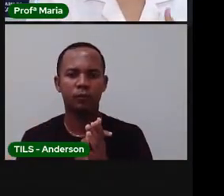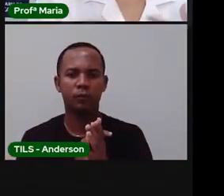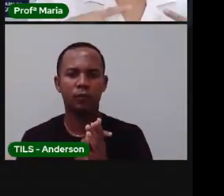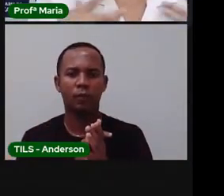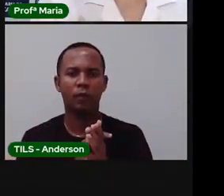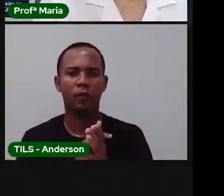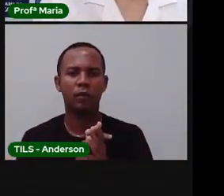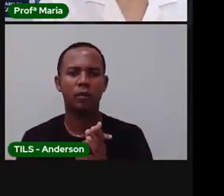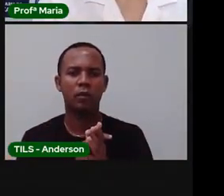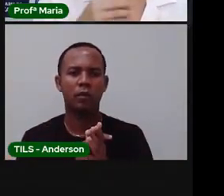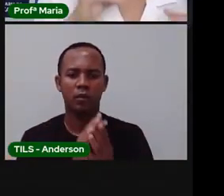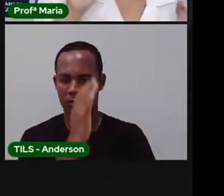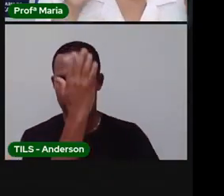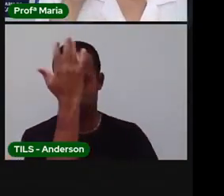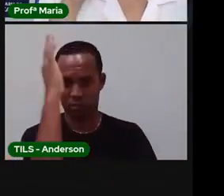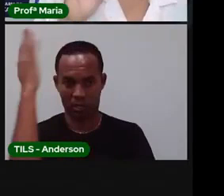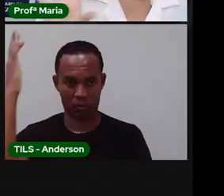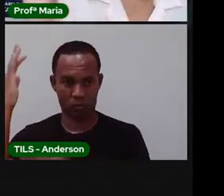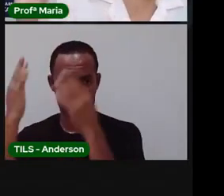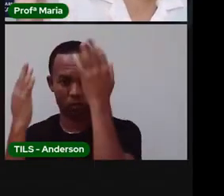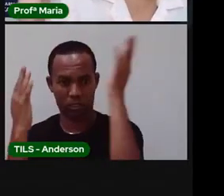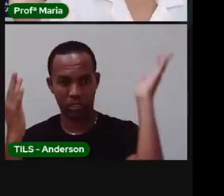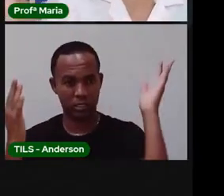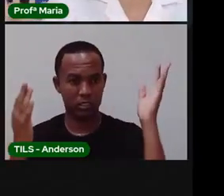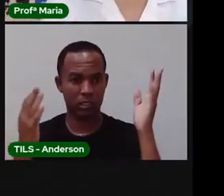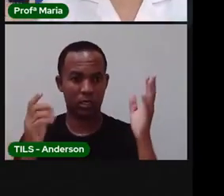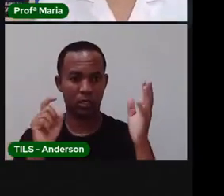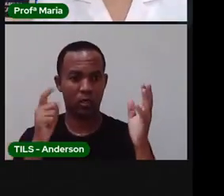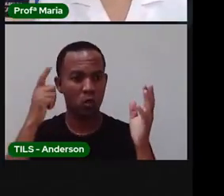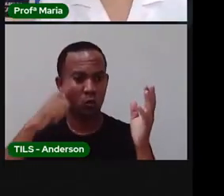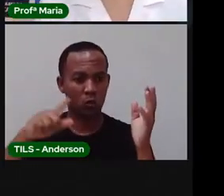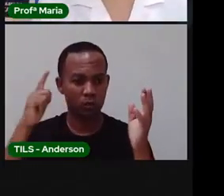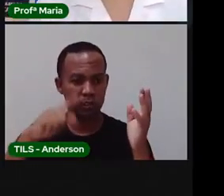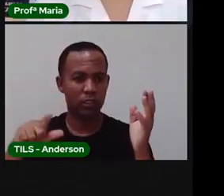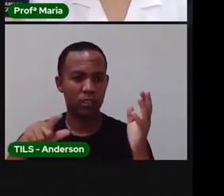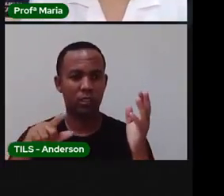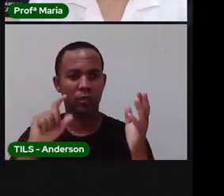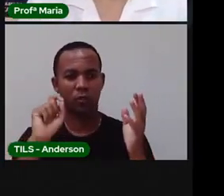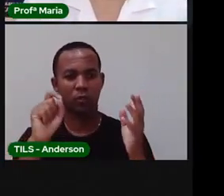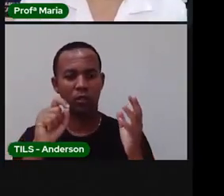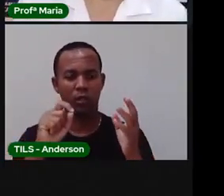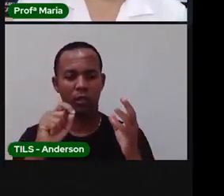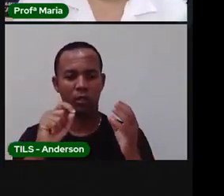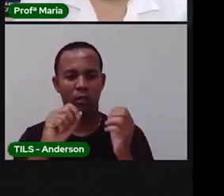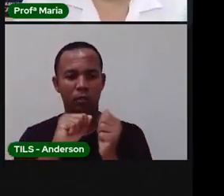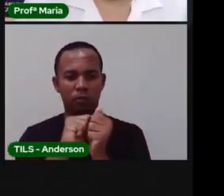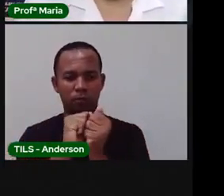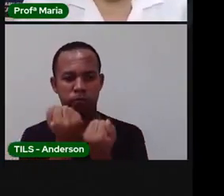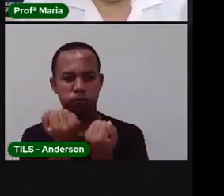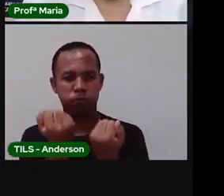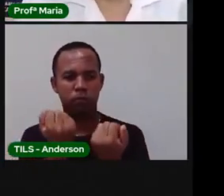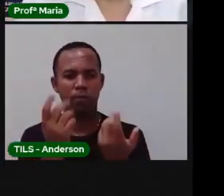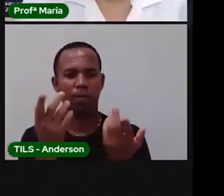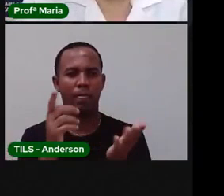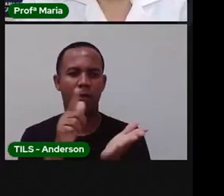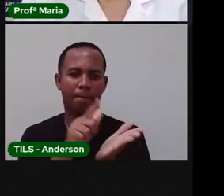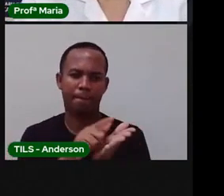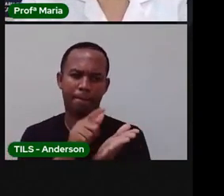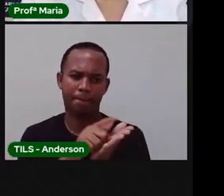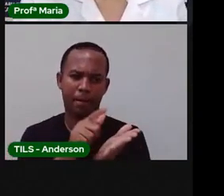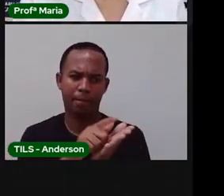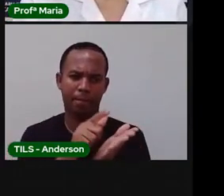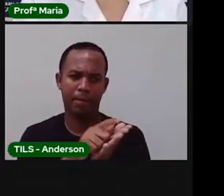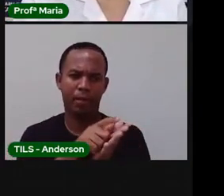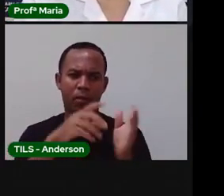natureza conseguir destruir, né? Vamos falar assim, destruir esse material. Bom, se for papel e papelão, né?